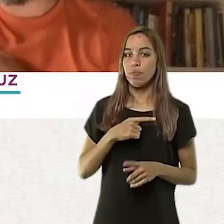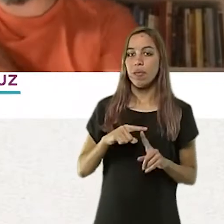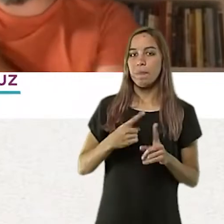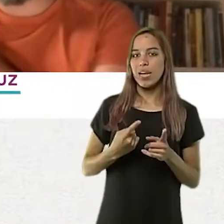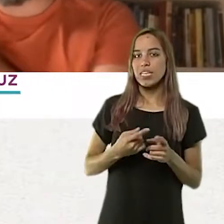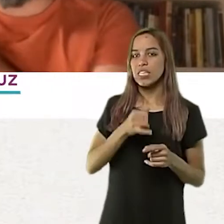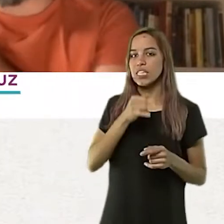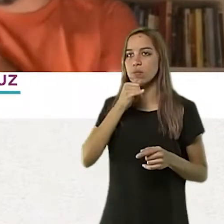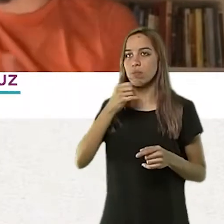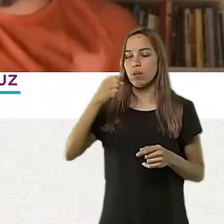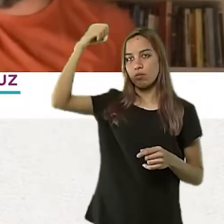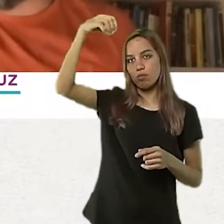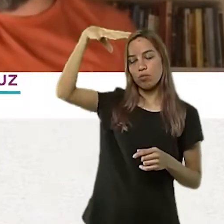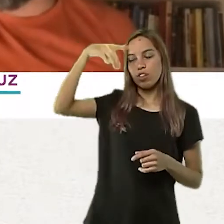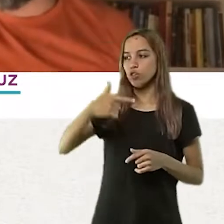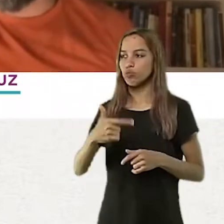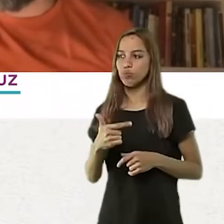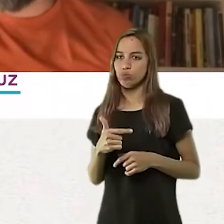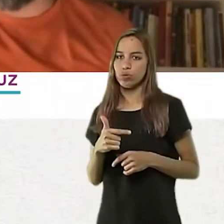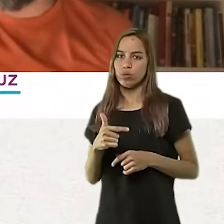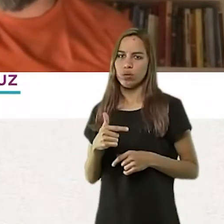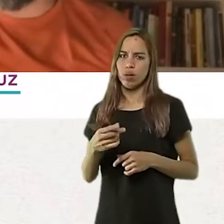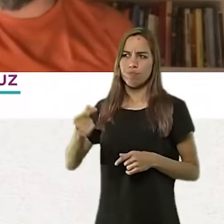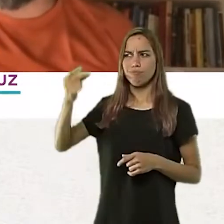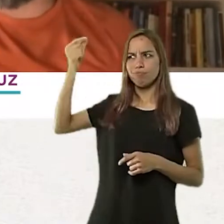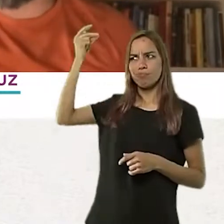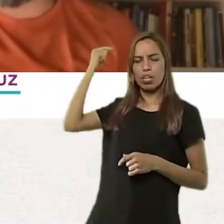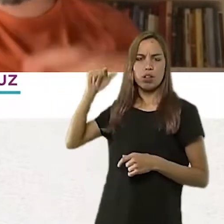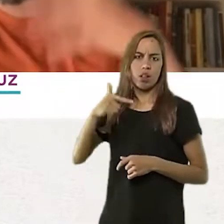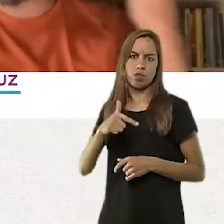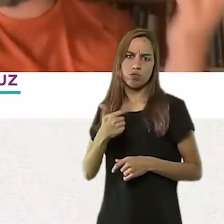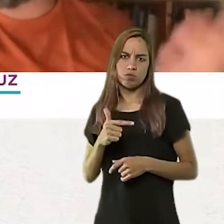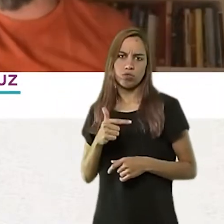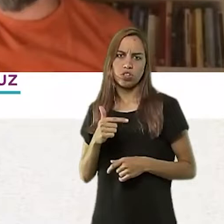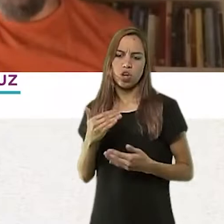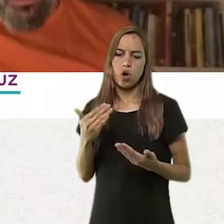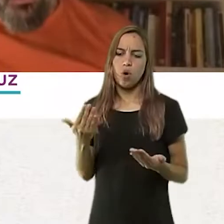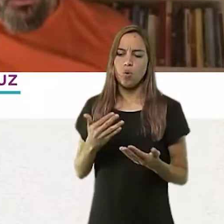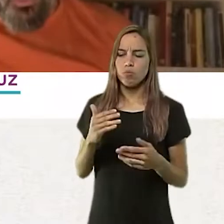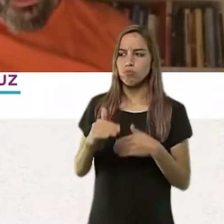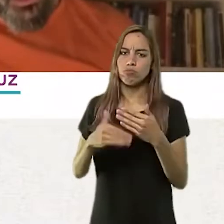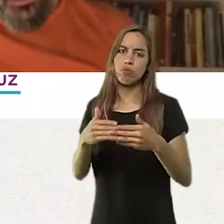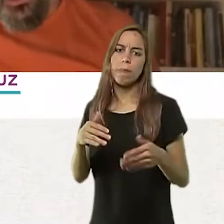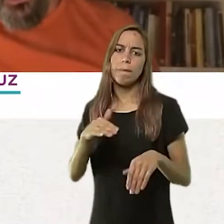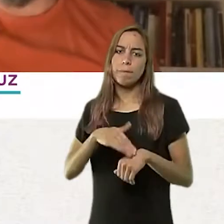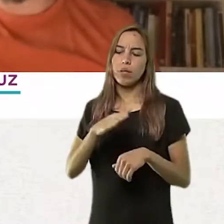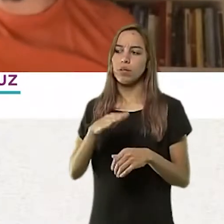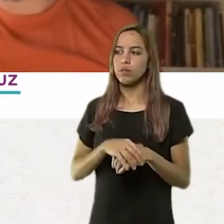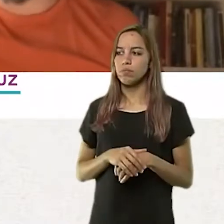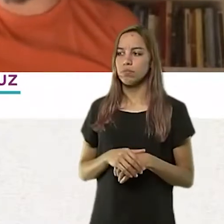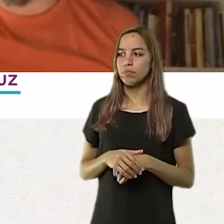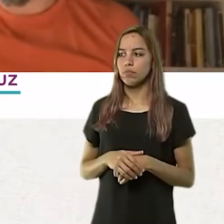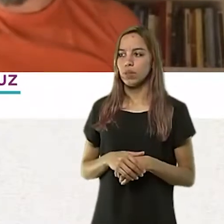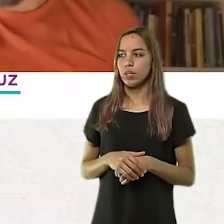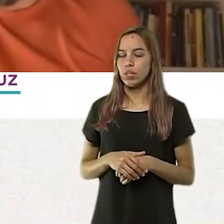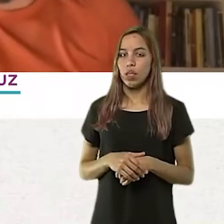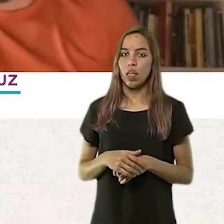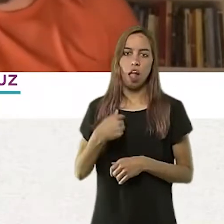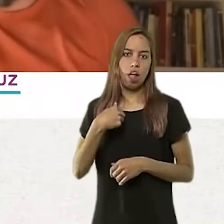Na realidade, os PCs ainda não eram generalizados, as pessoas não estavam democratizados e as pessoas não o